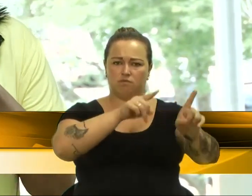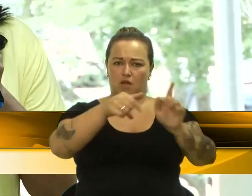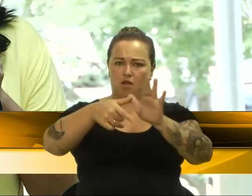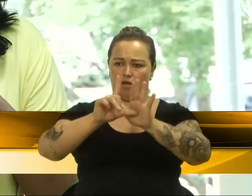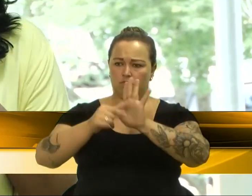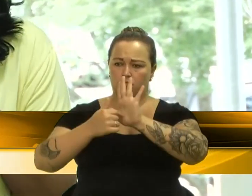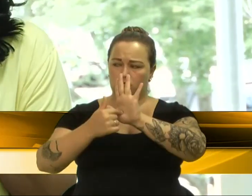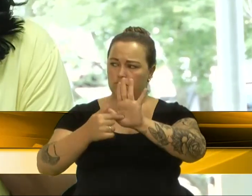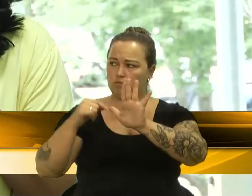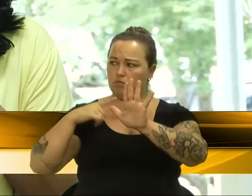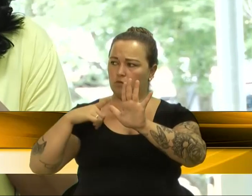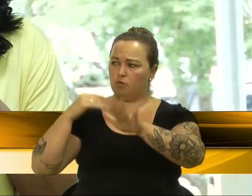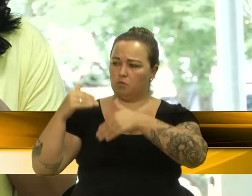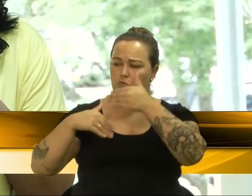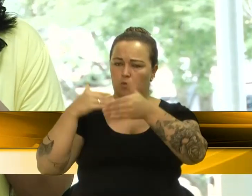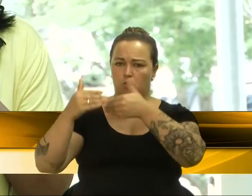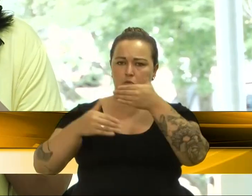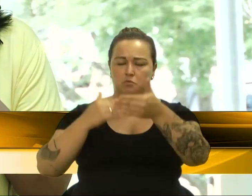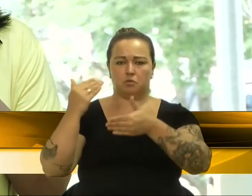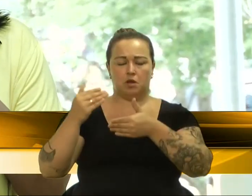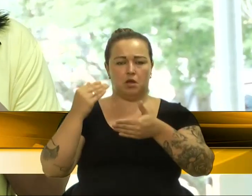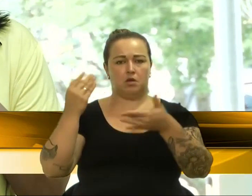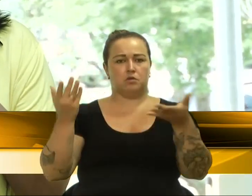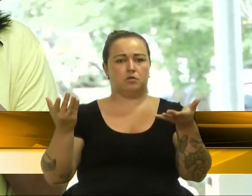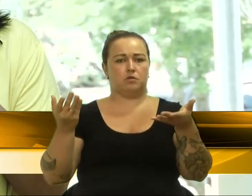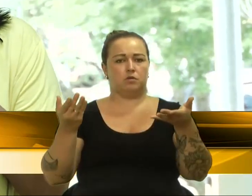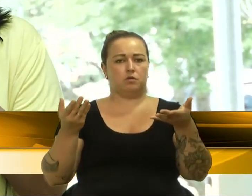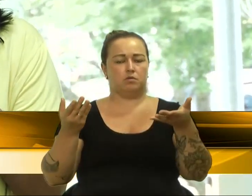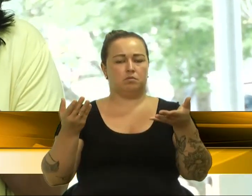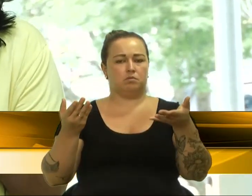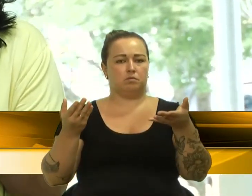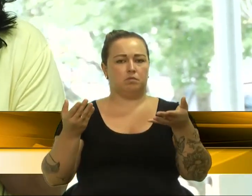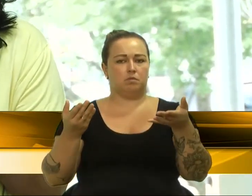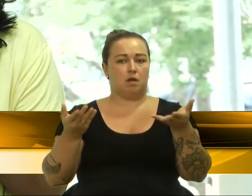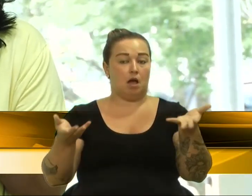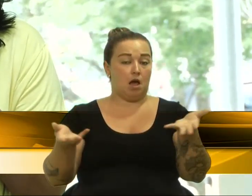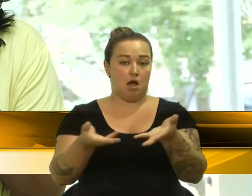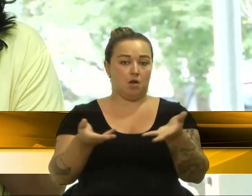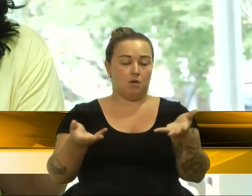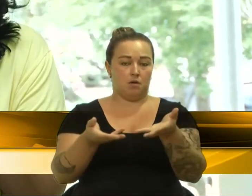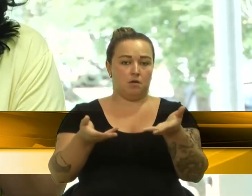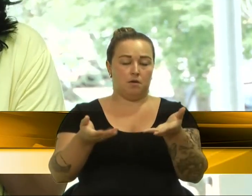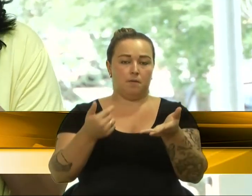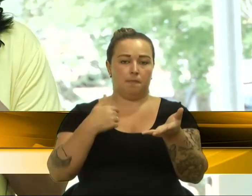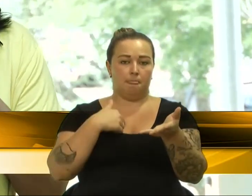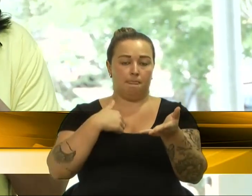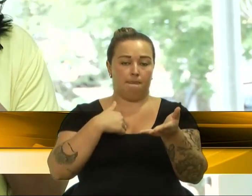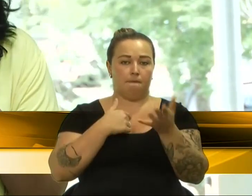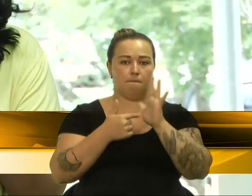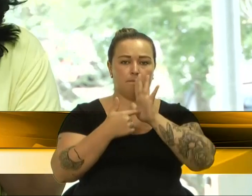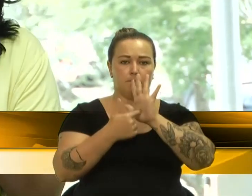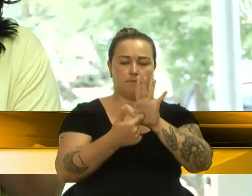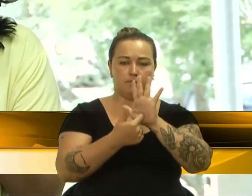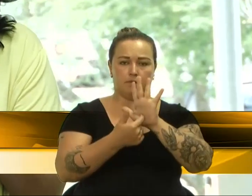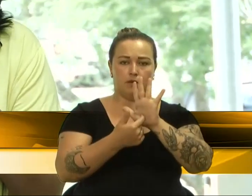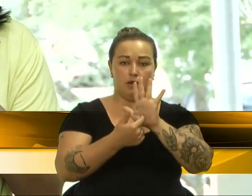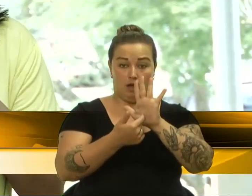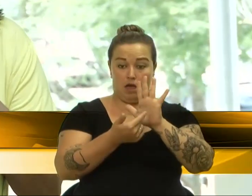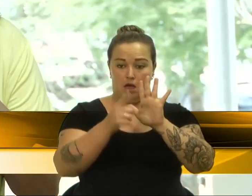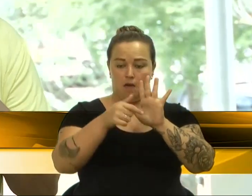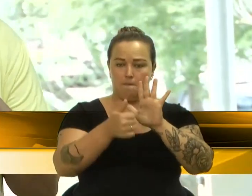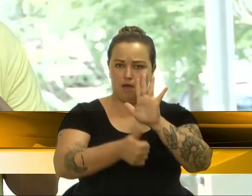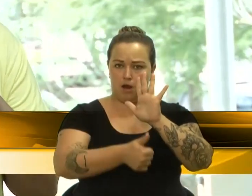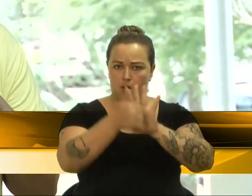gente viu um processo que, inclusive, trazia como dos pontos o barateamento da tarifa.